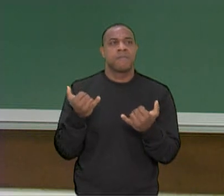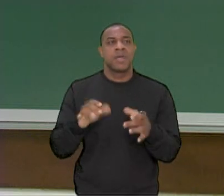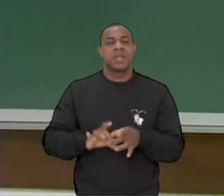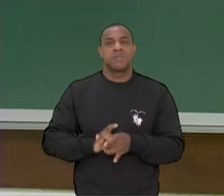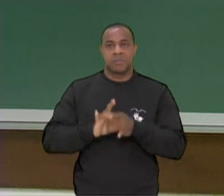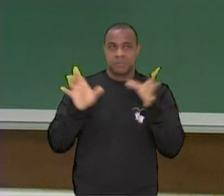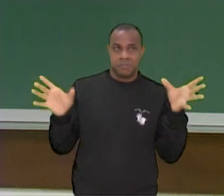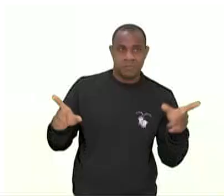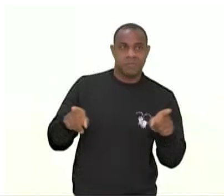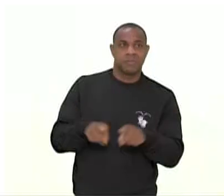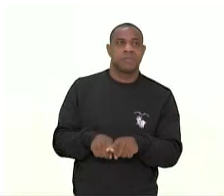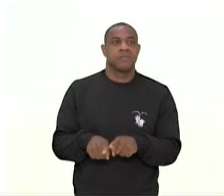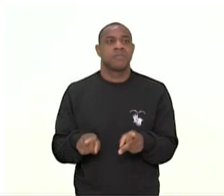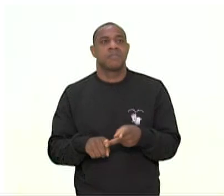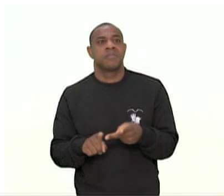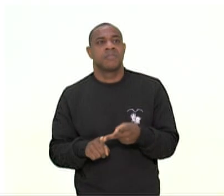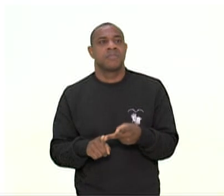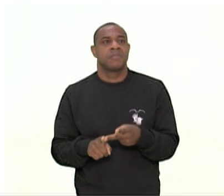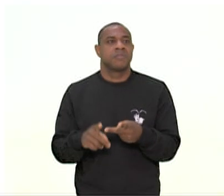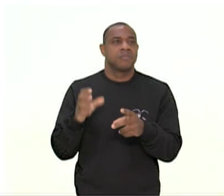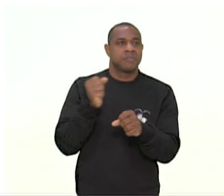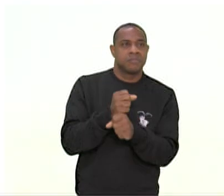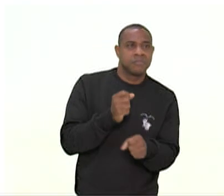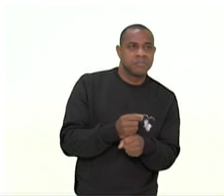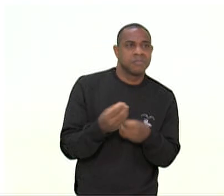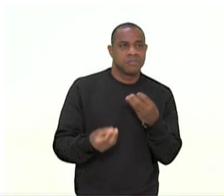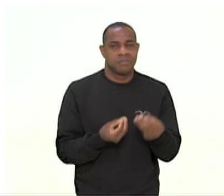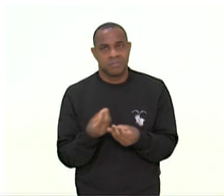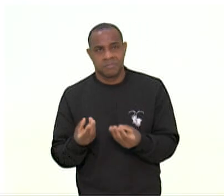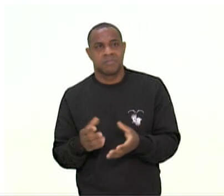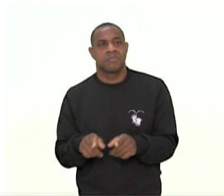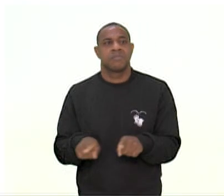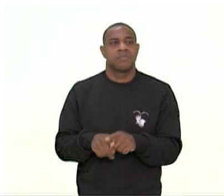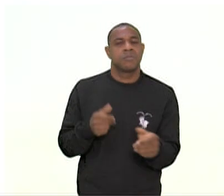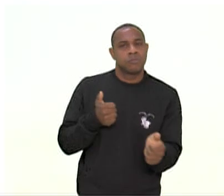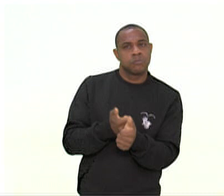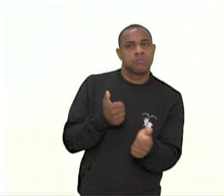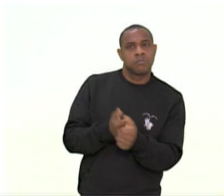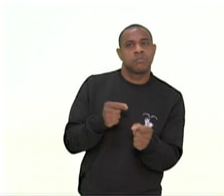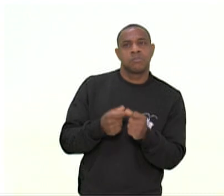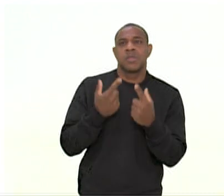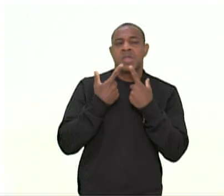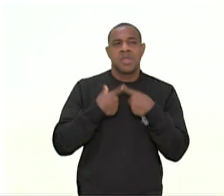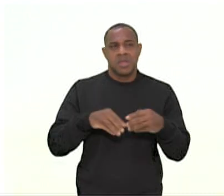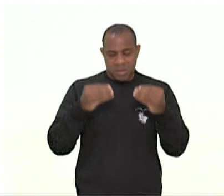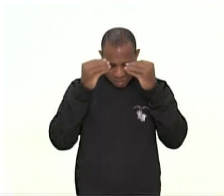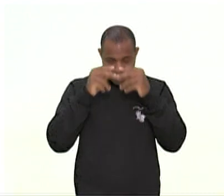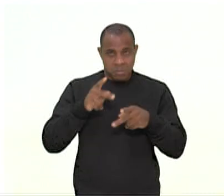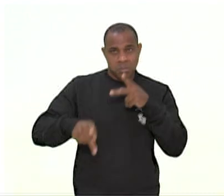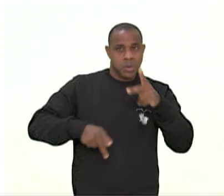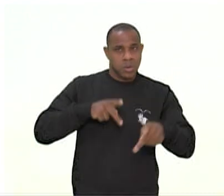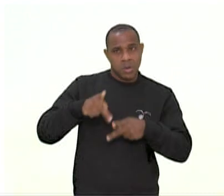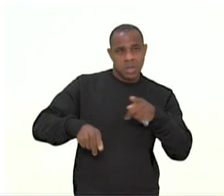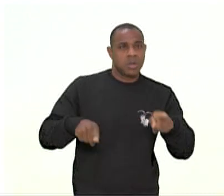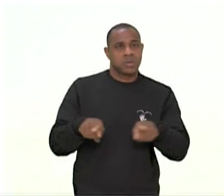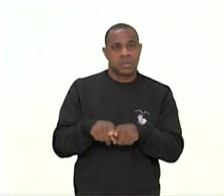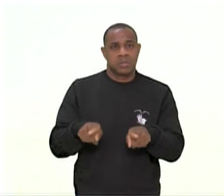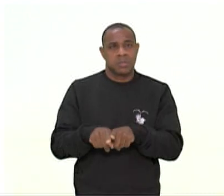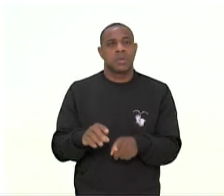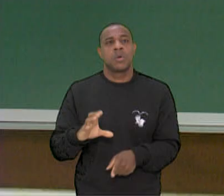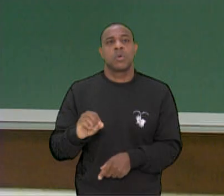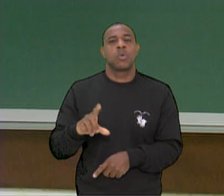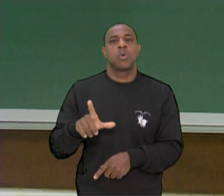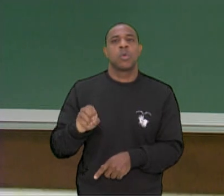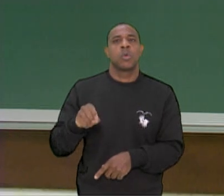liberdade de expressão, uma pontuação um tanto já relativa, aproximação da linguagem popular e coloquial, essa é uma dica